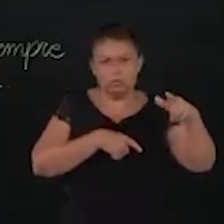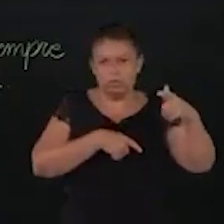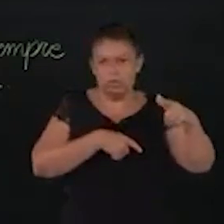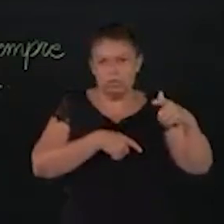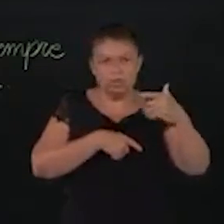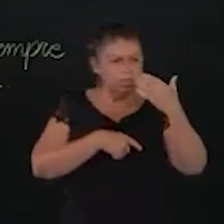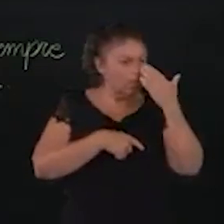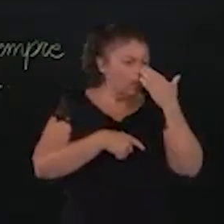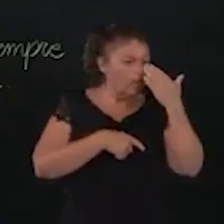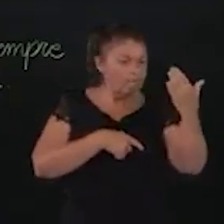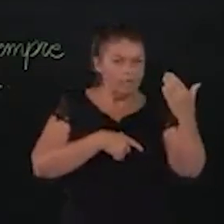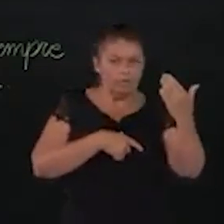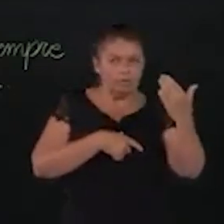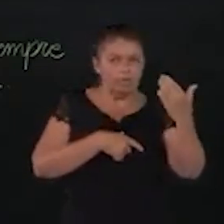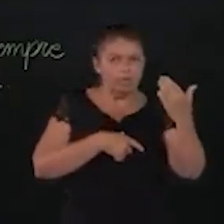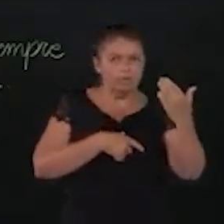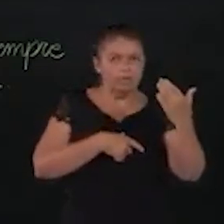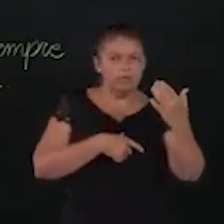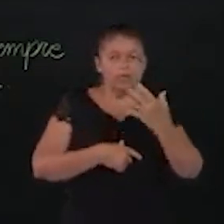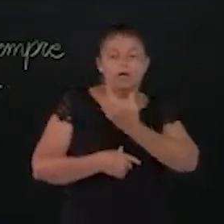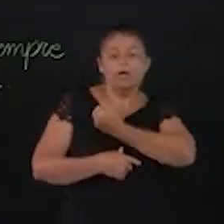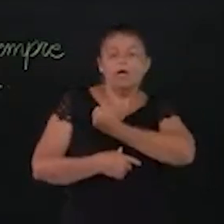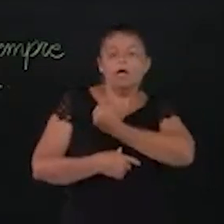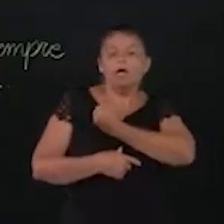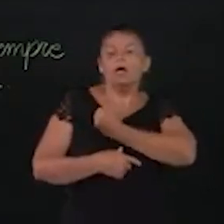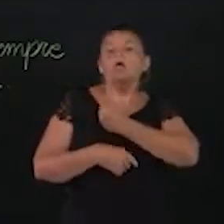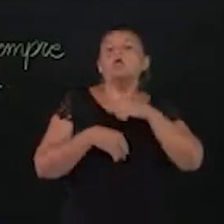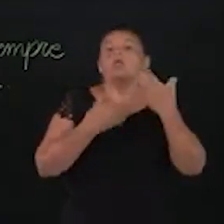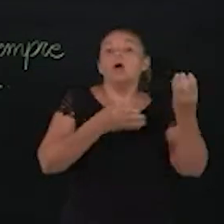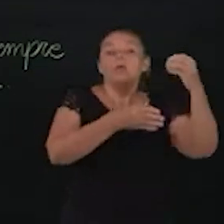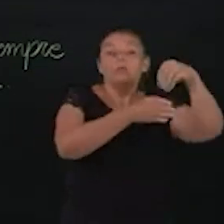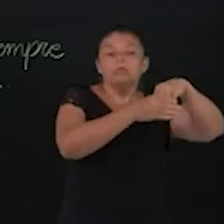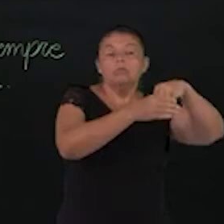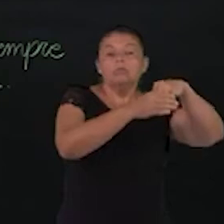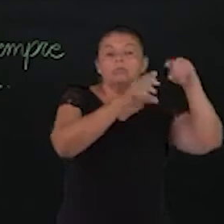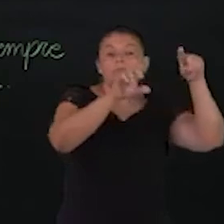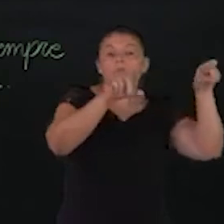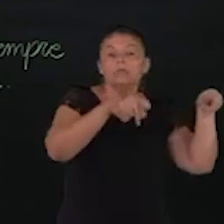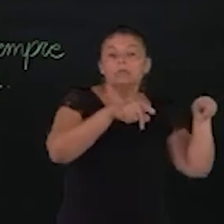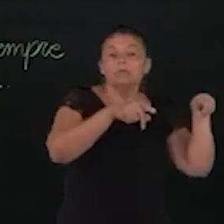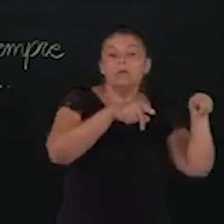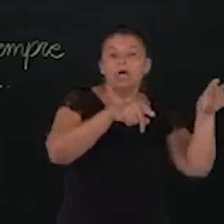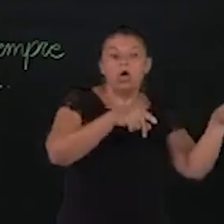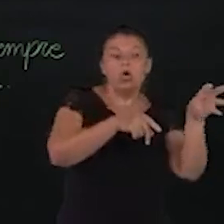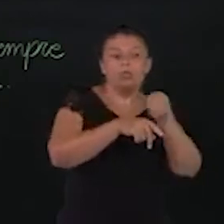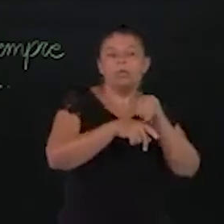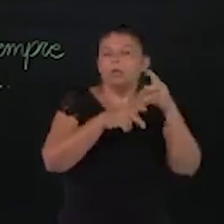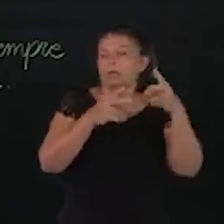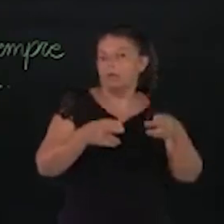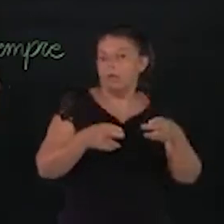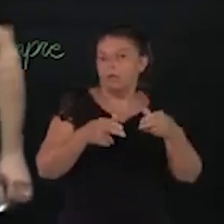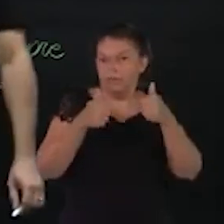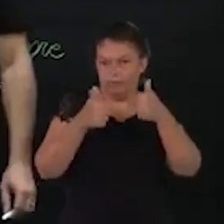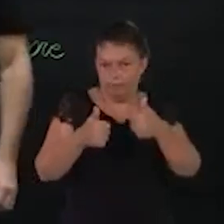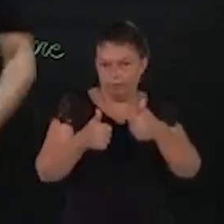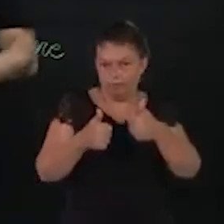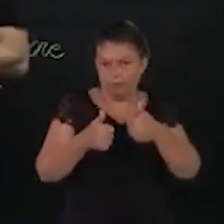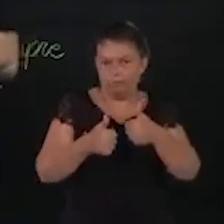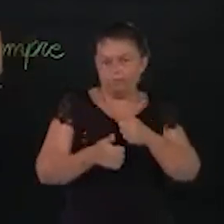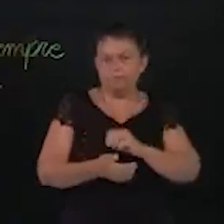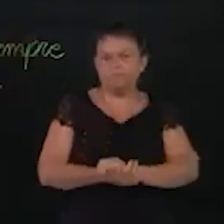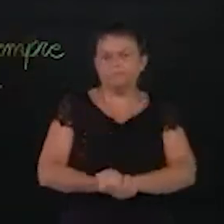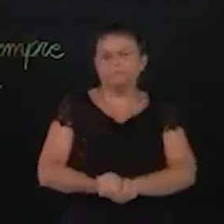tiver ninguém à frente dele, o valor que está aqui dentro deverá ser repetido.